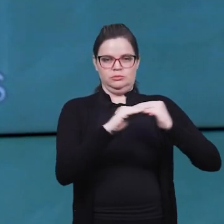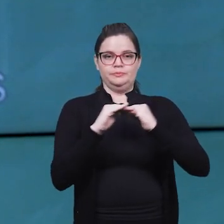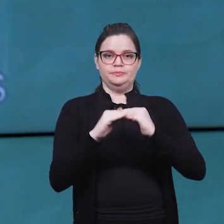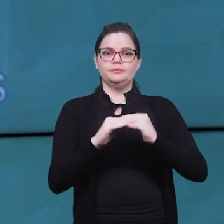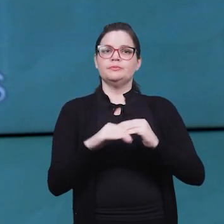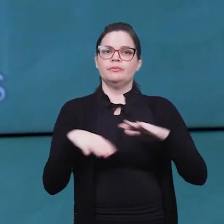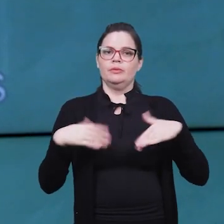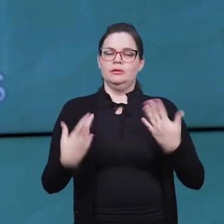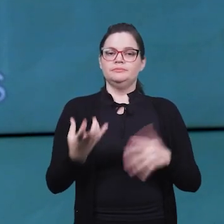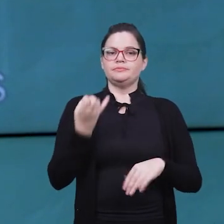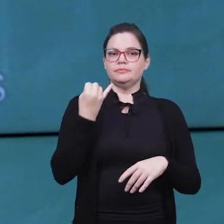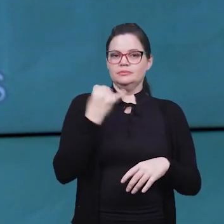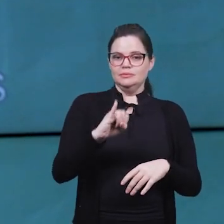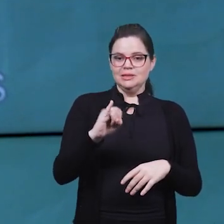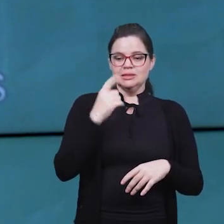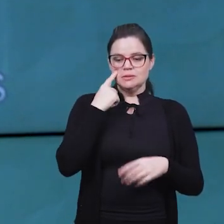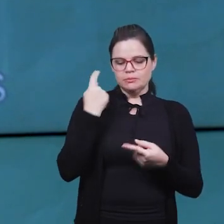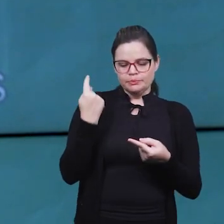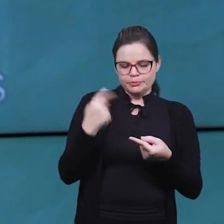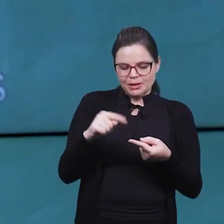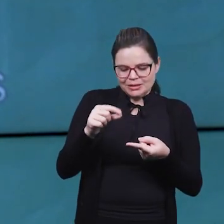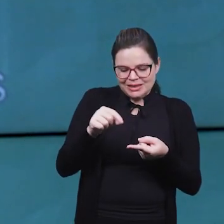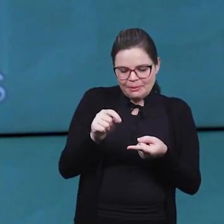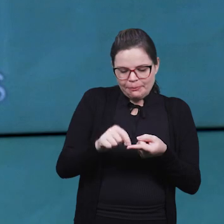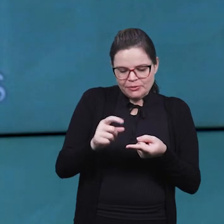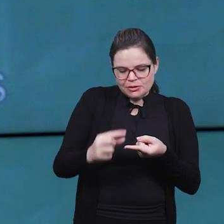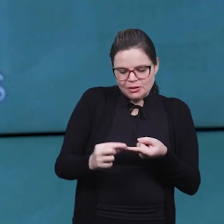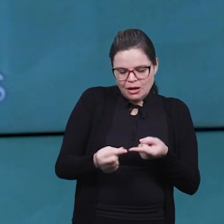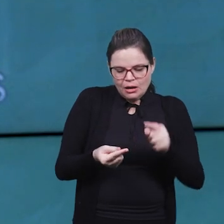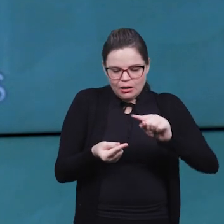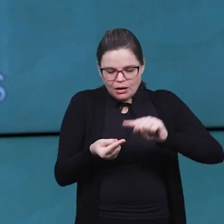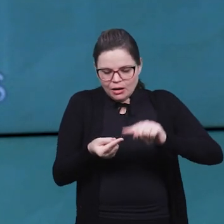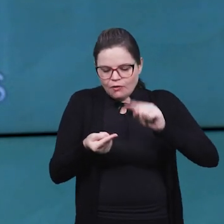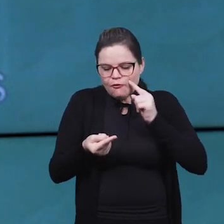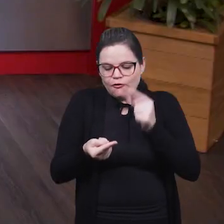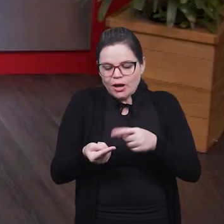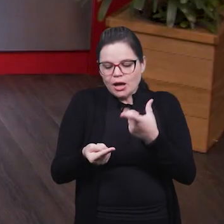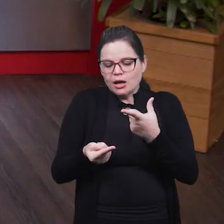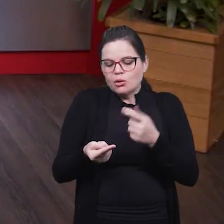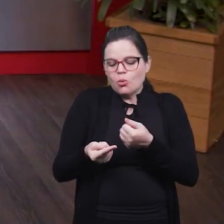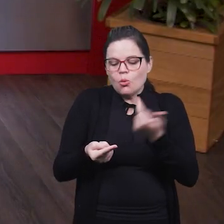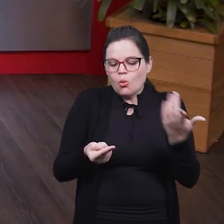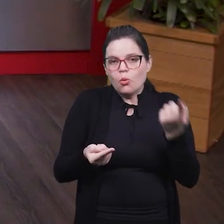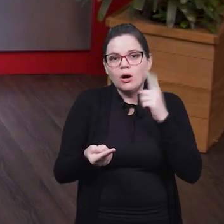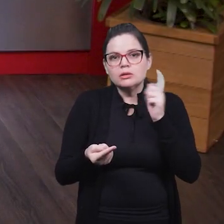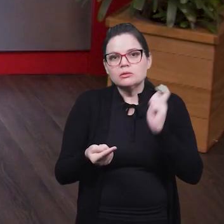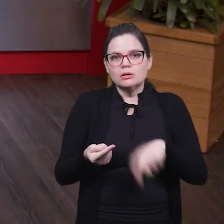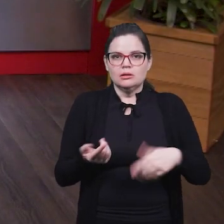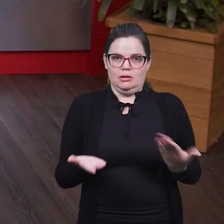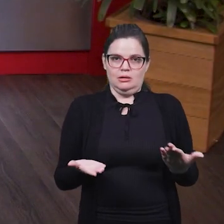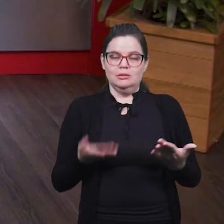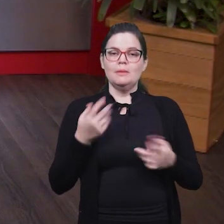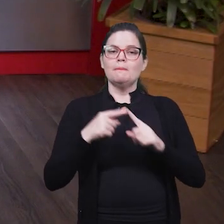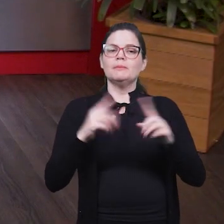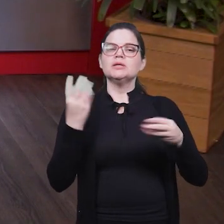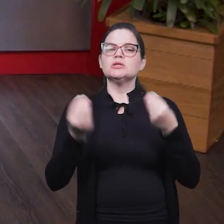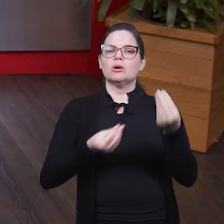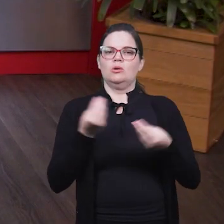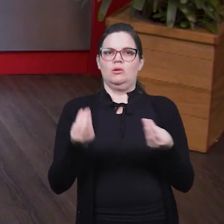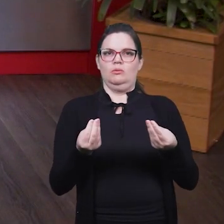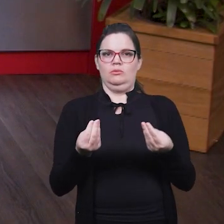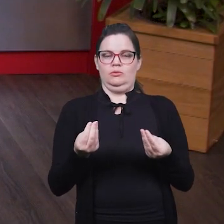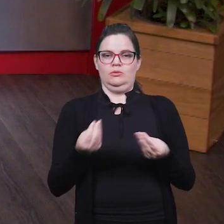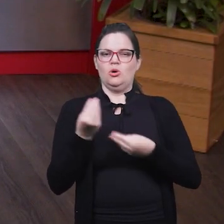se foi aplicada. Mas como medir a glicemia? Normalmente, a glicemia ela é medida